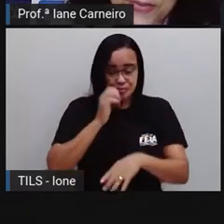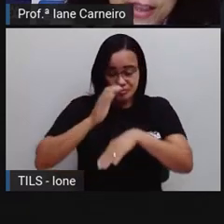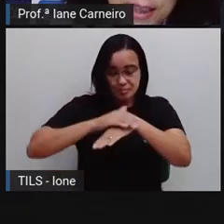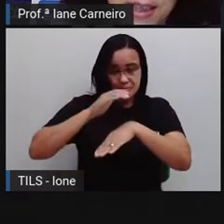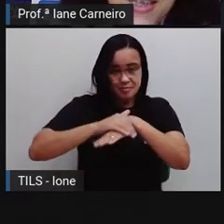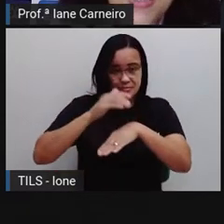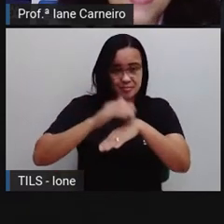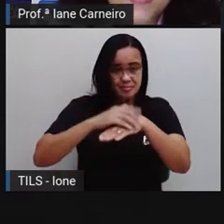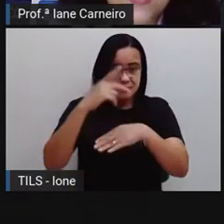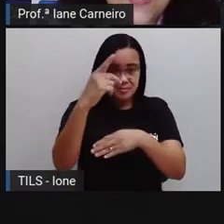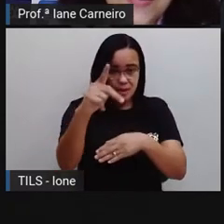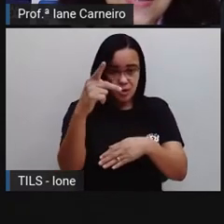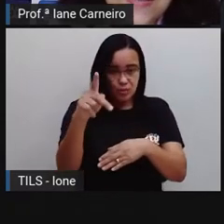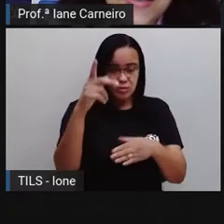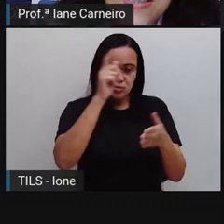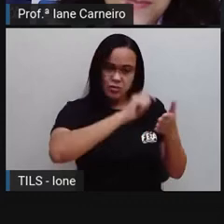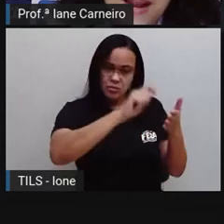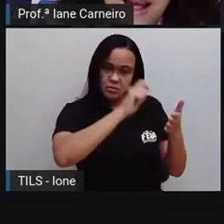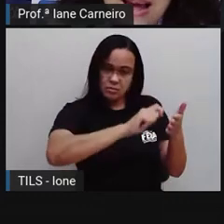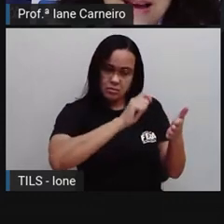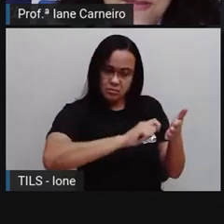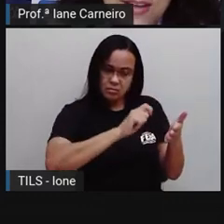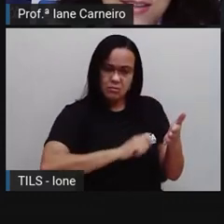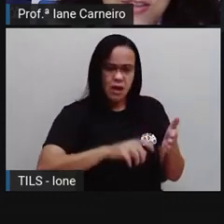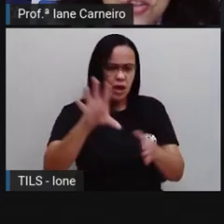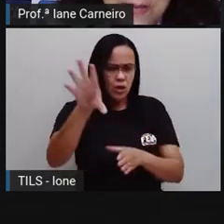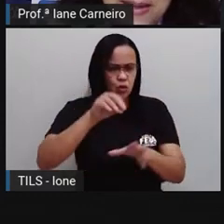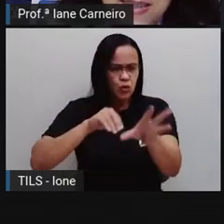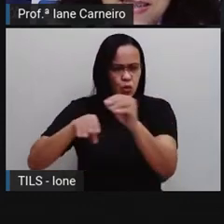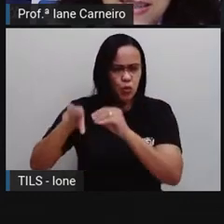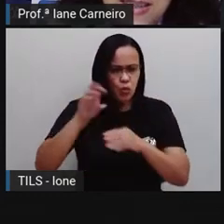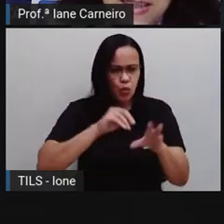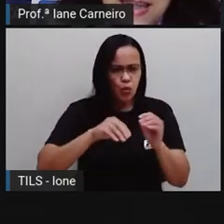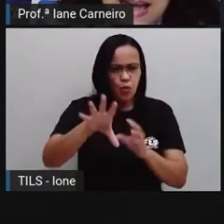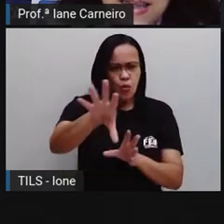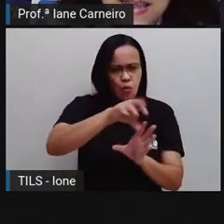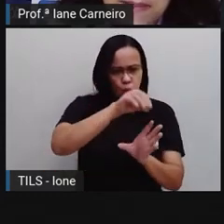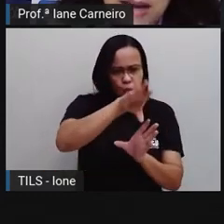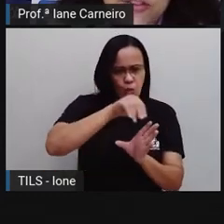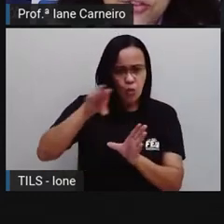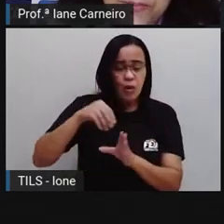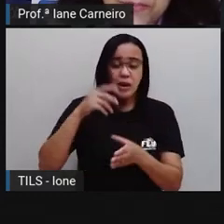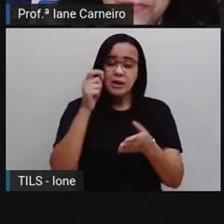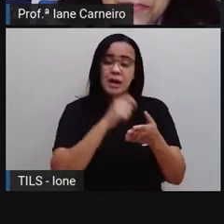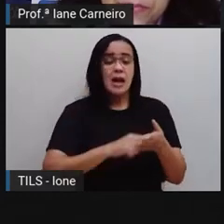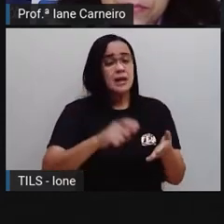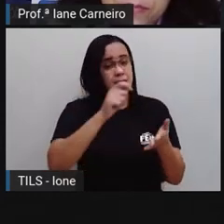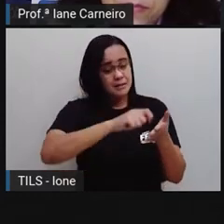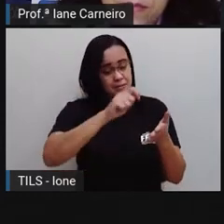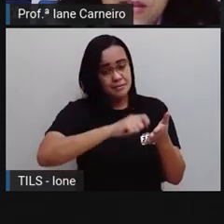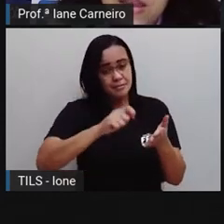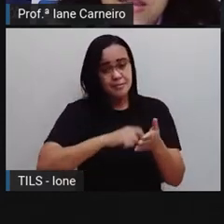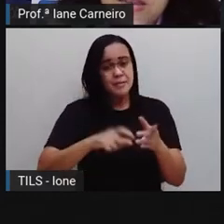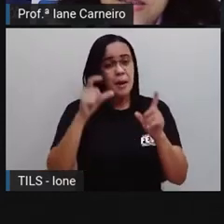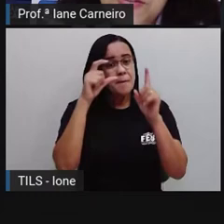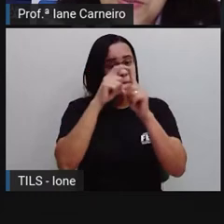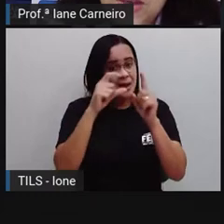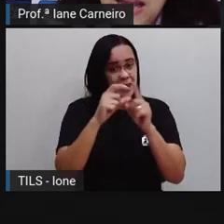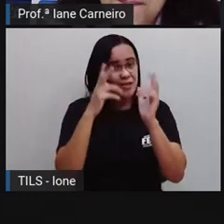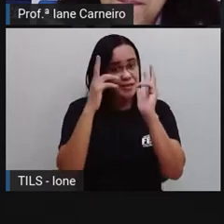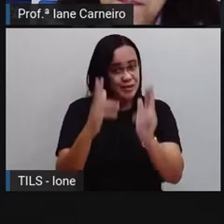você botou aquela letra c e nós vamos escrever as palavras que estão aparecendo aqui na imagem bom